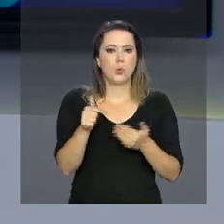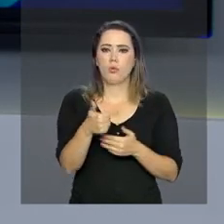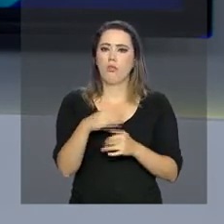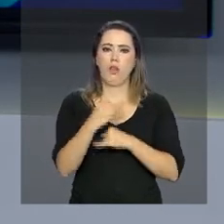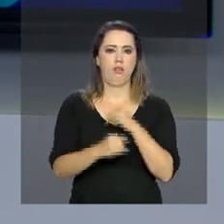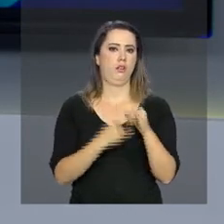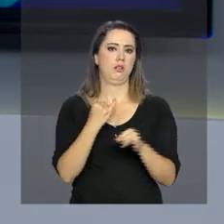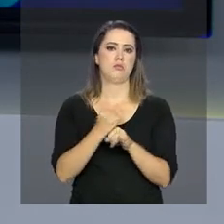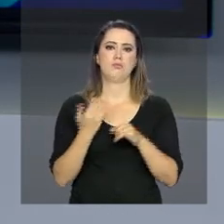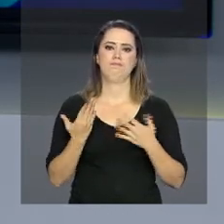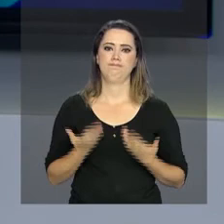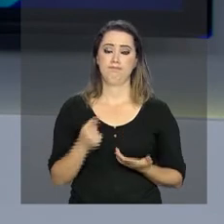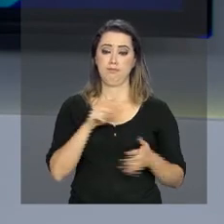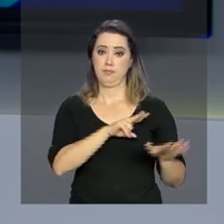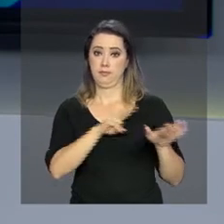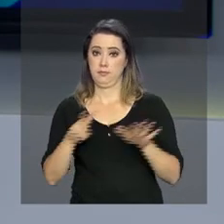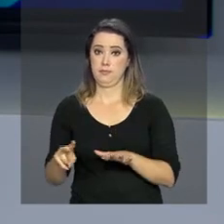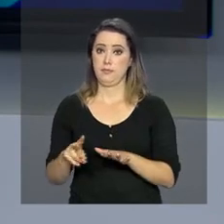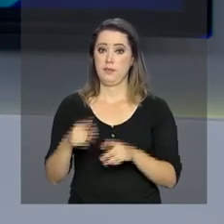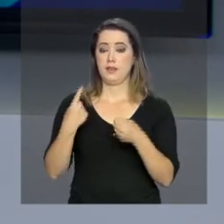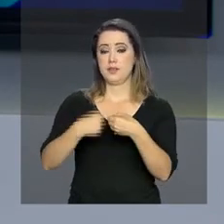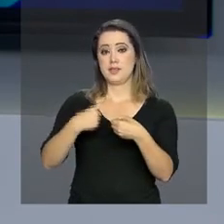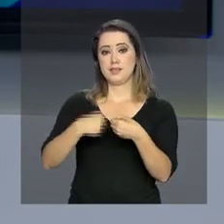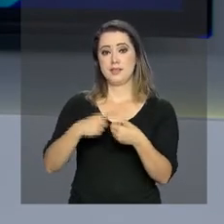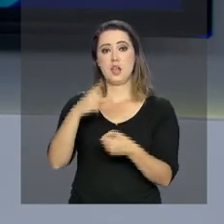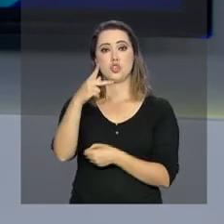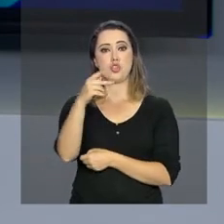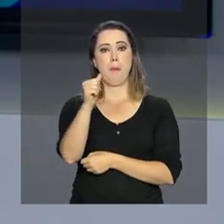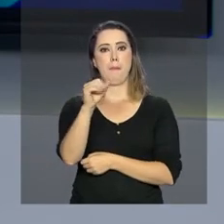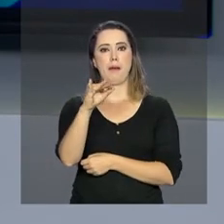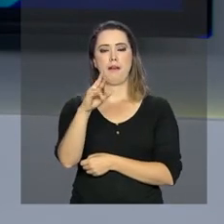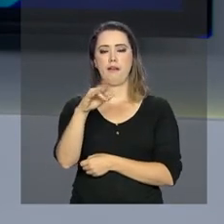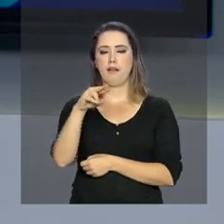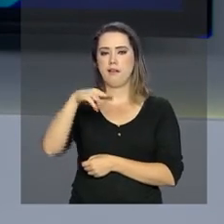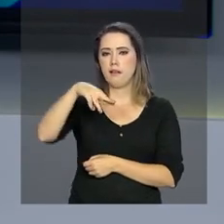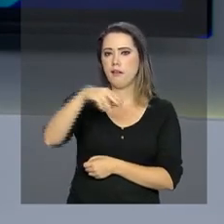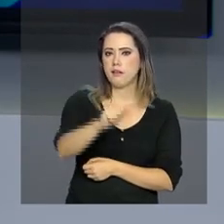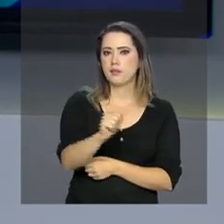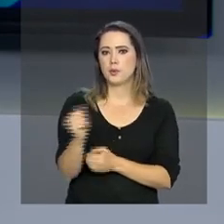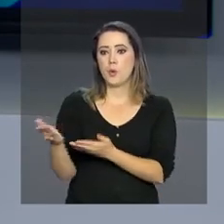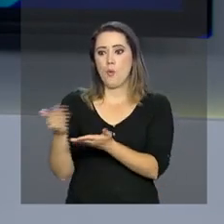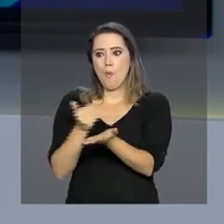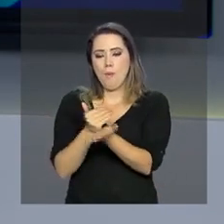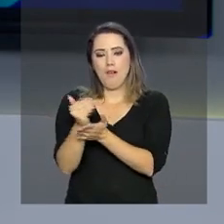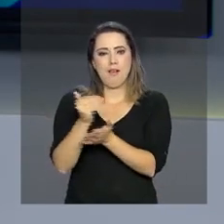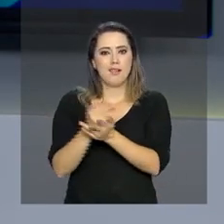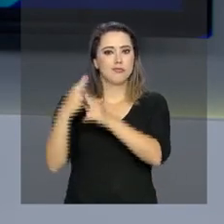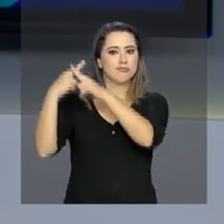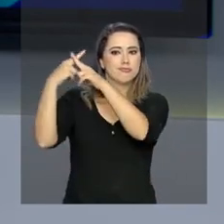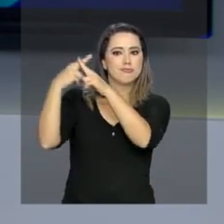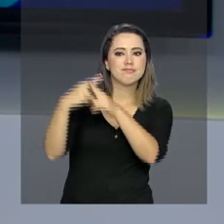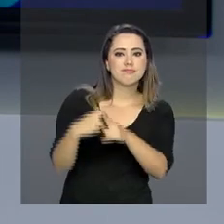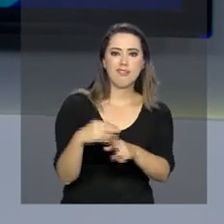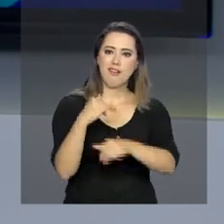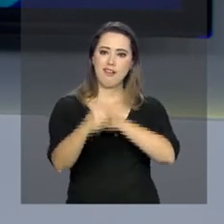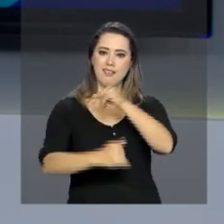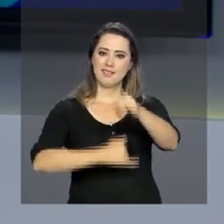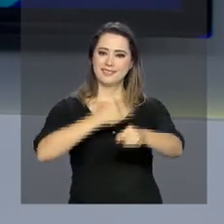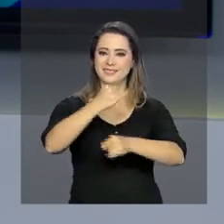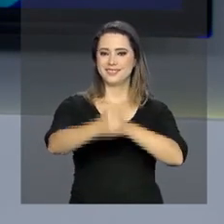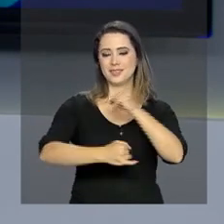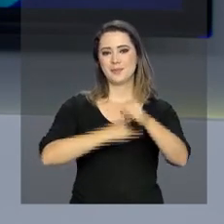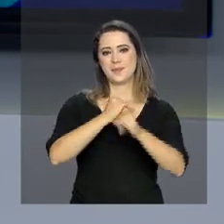computadores nesta semana o município de pacaraíma em roraima começou a receber o sinal via satélite internet para as